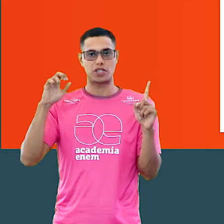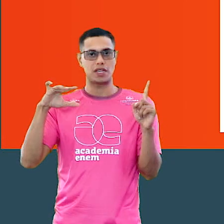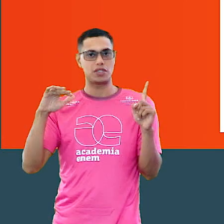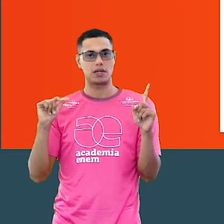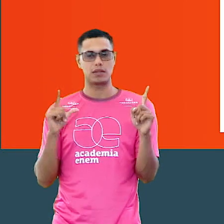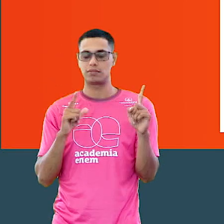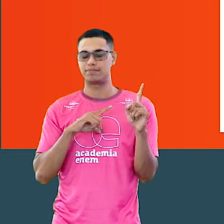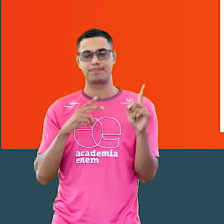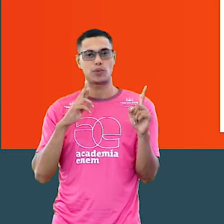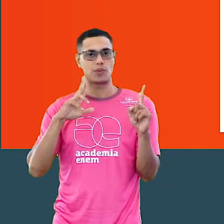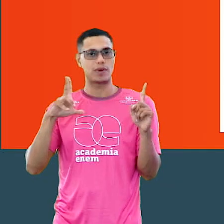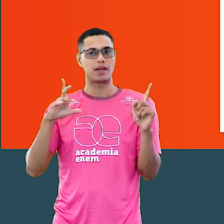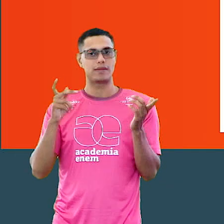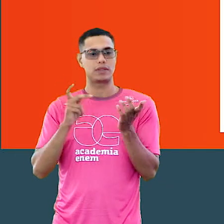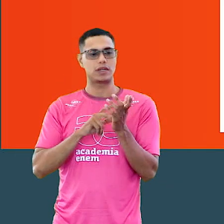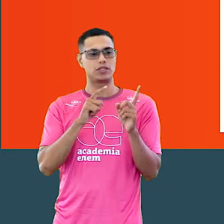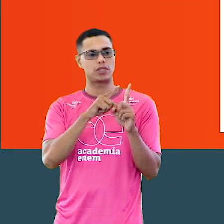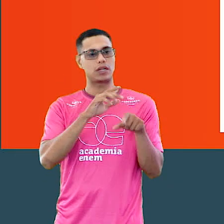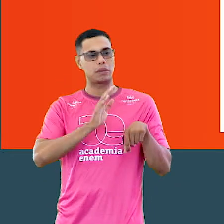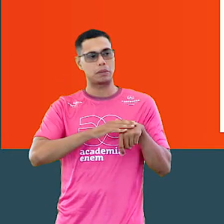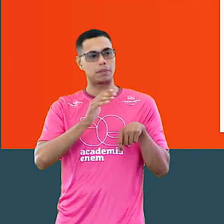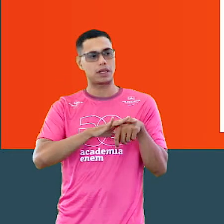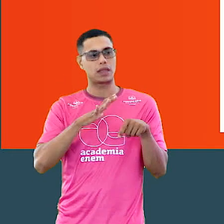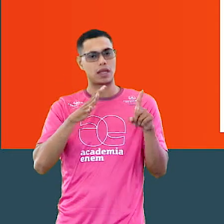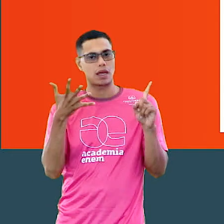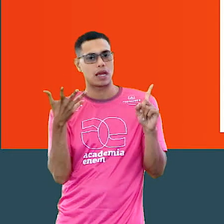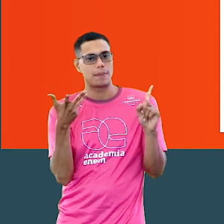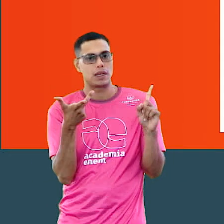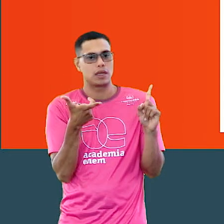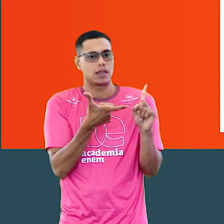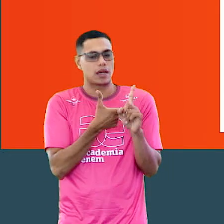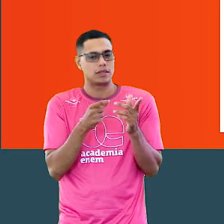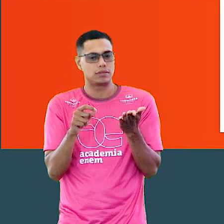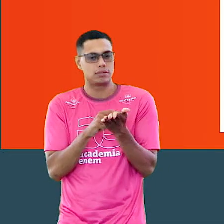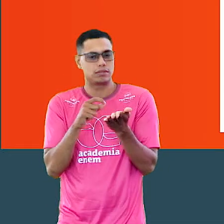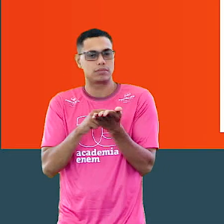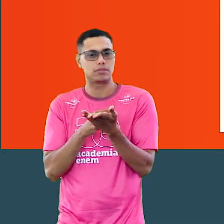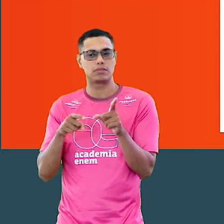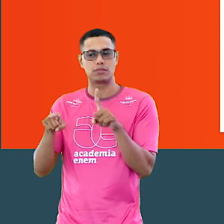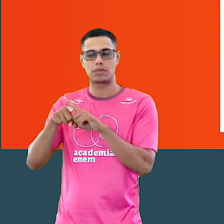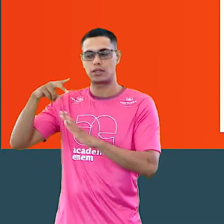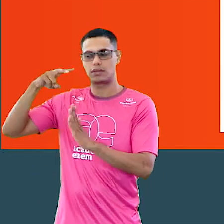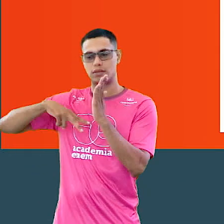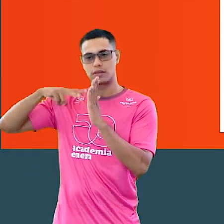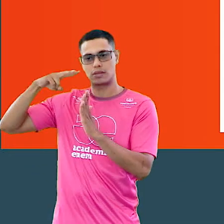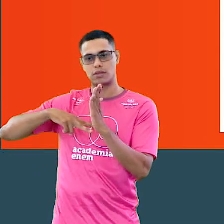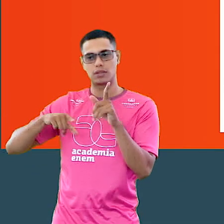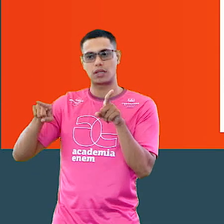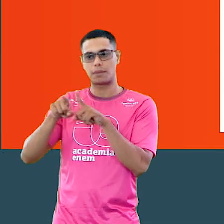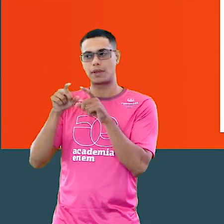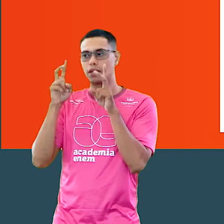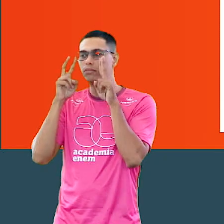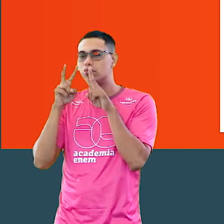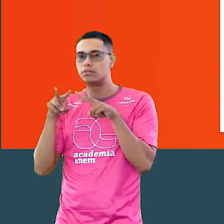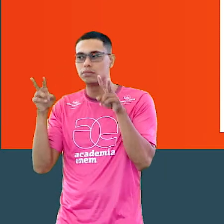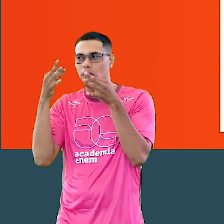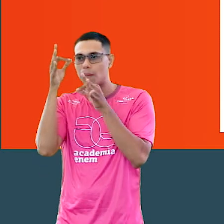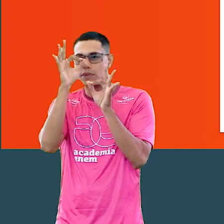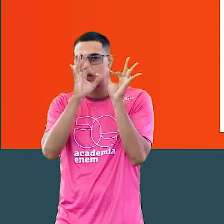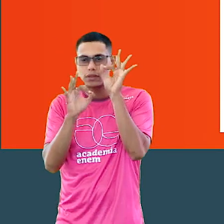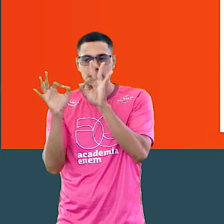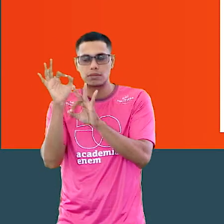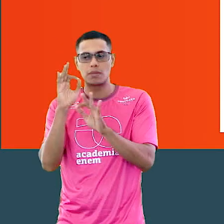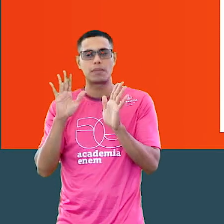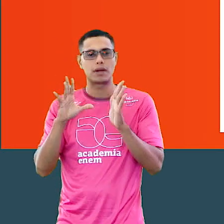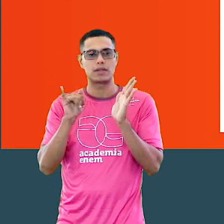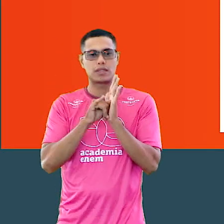nenhum. Ela sempre teve muita habilidade na escrita, na leitura, na observação, mas